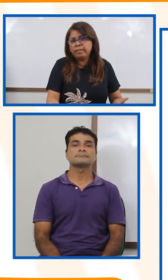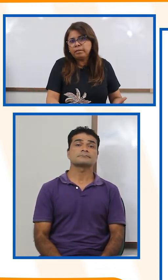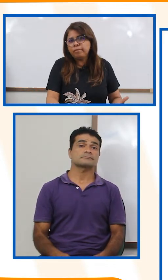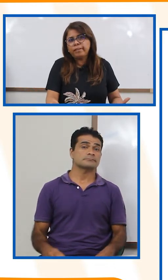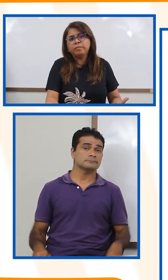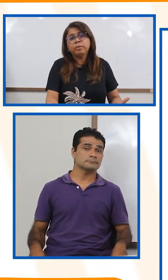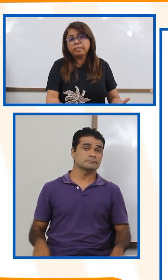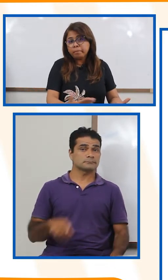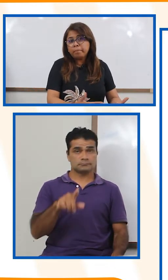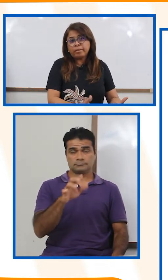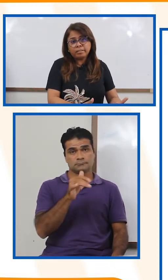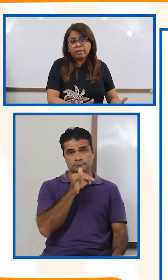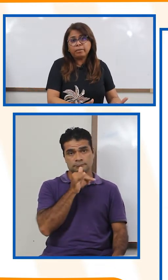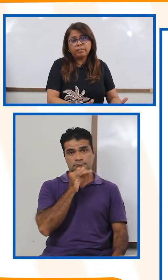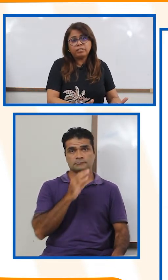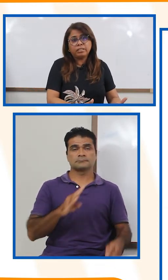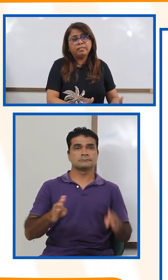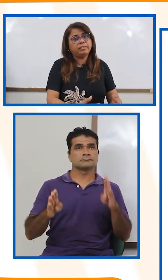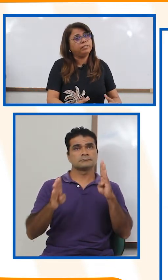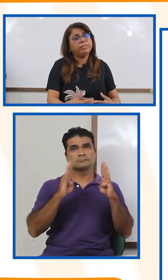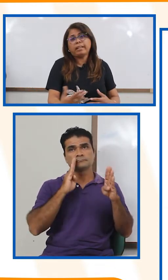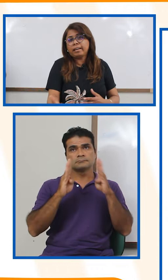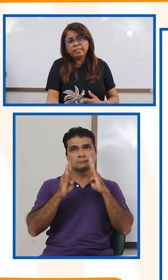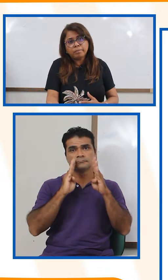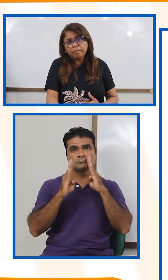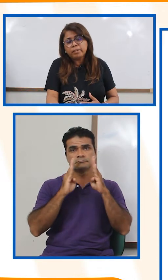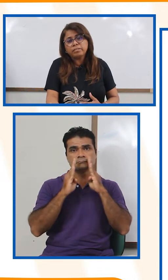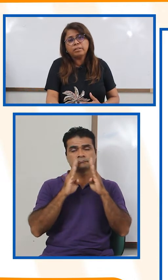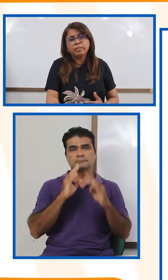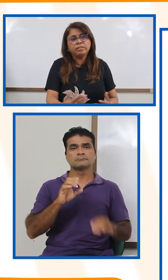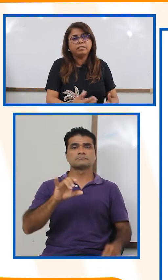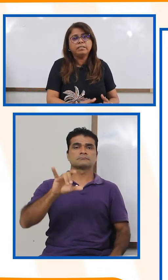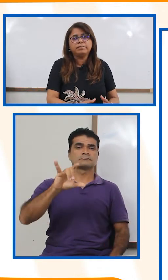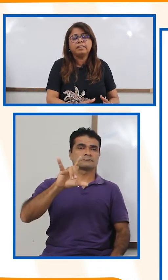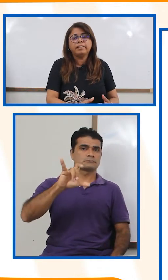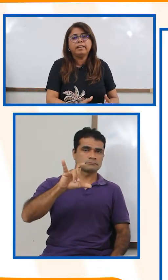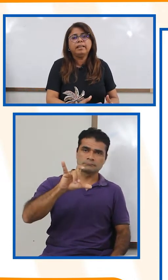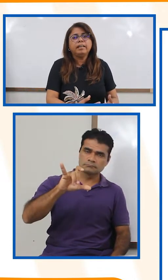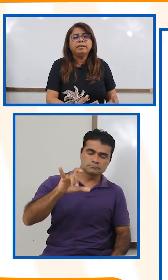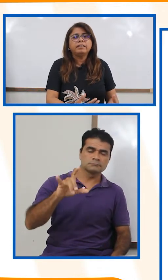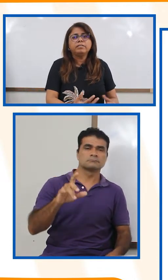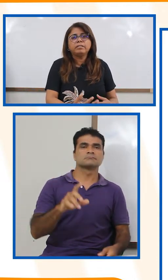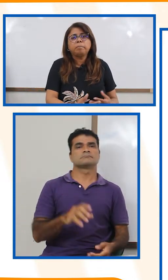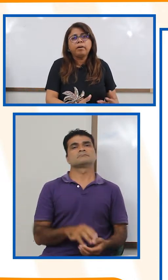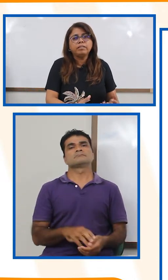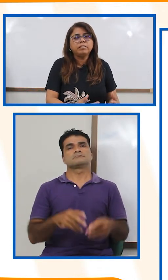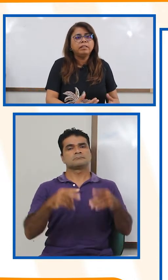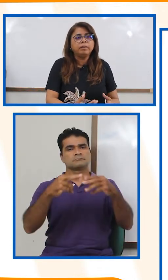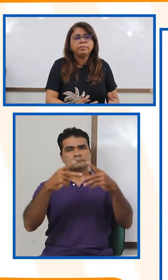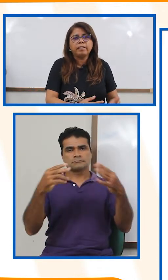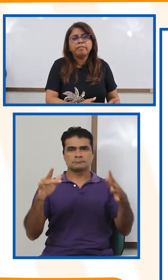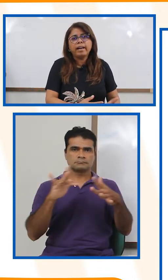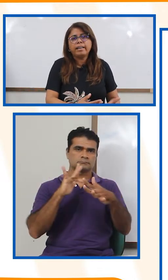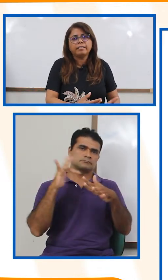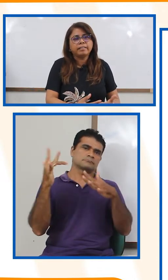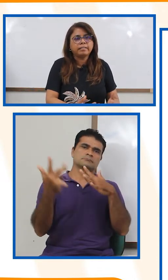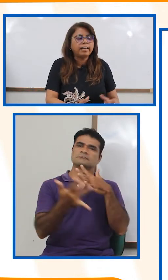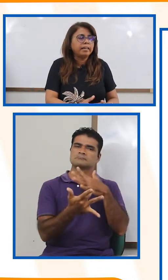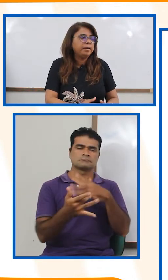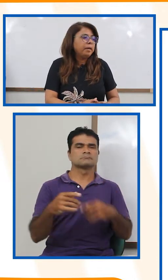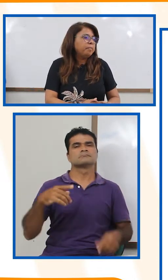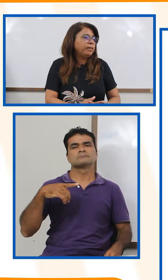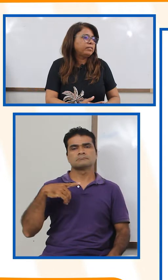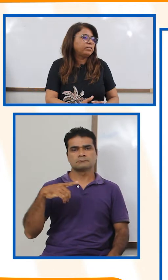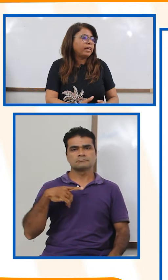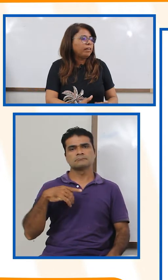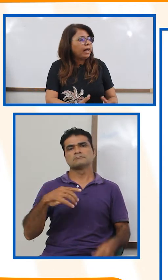Você, por exemplo, no Facebook também pode ter uma notícia, no Instagram também pode ter uma notícia, né? Então você pode observar e acessar